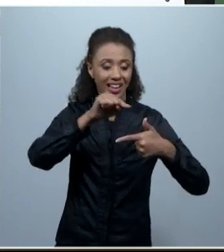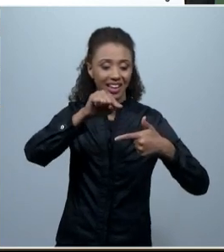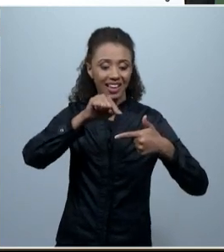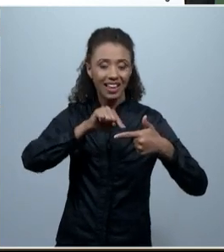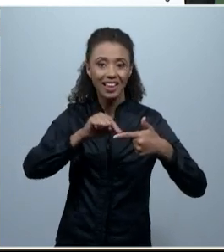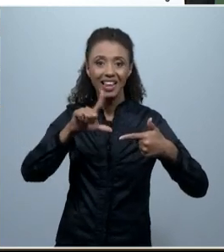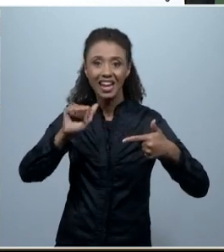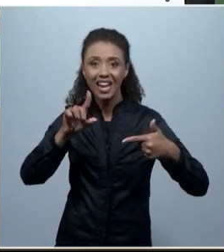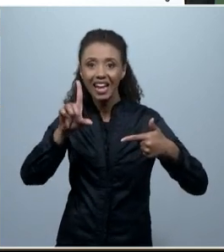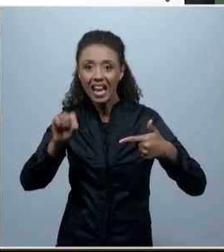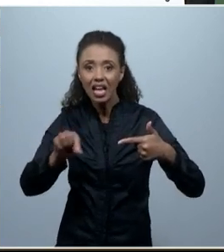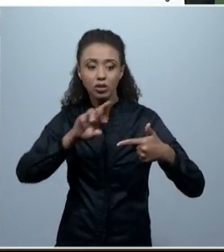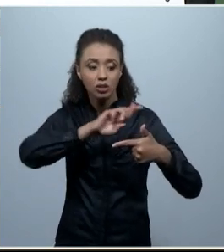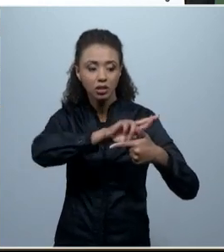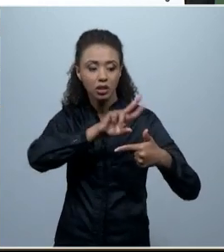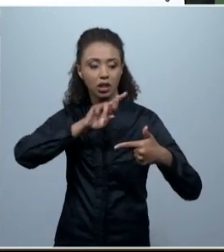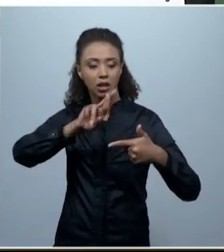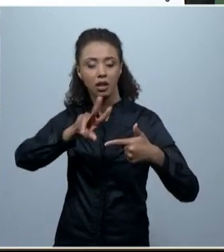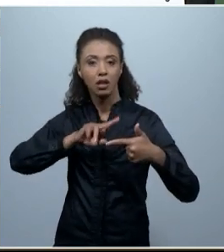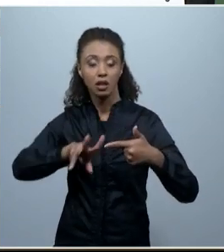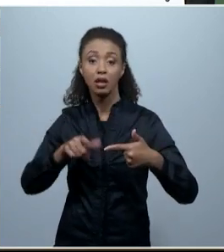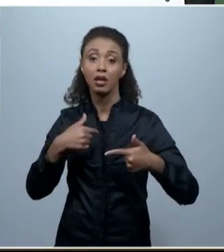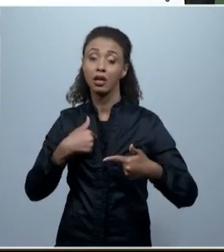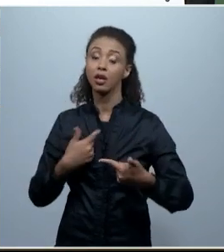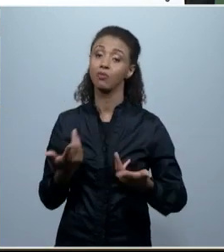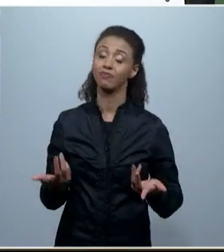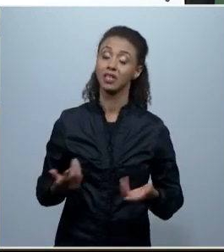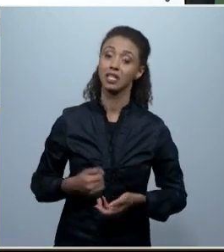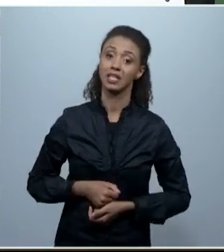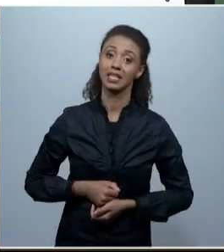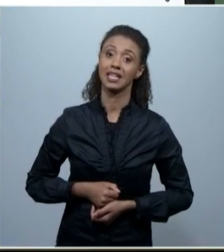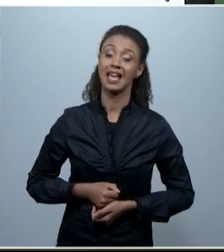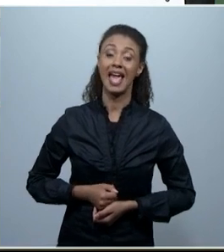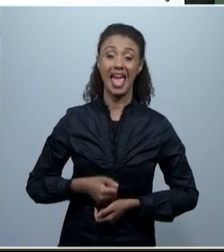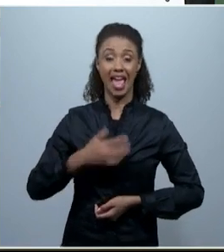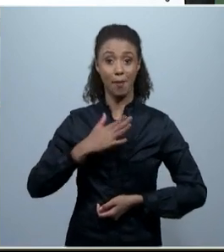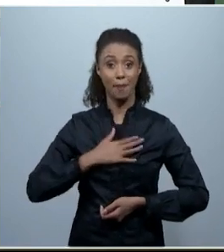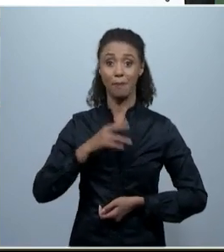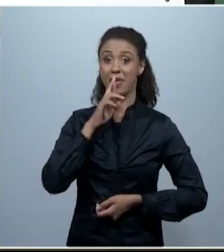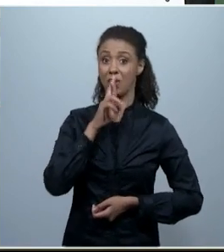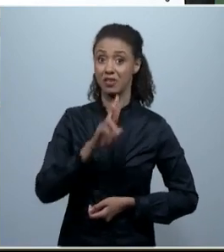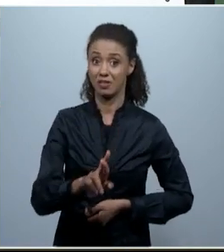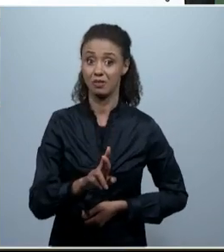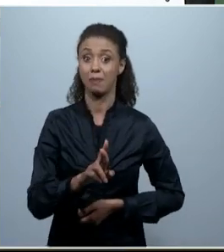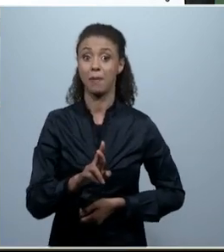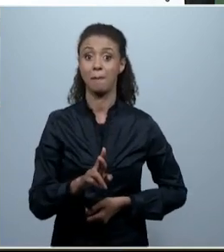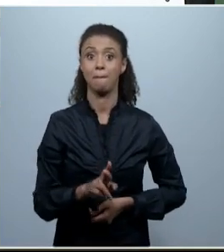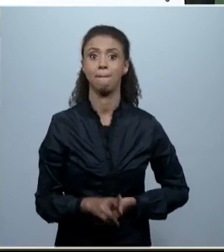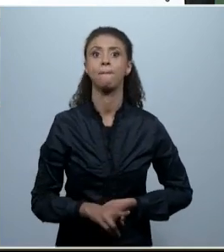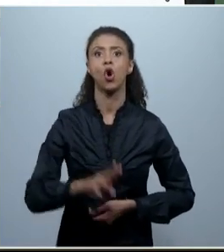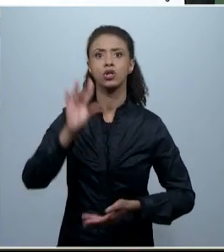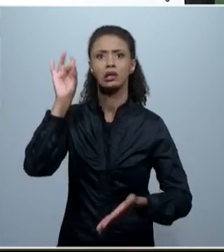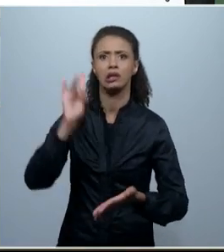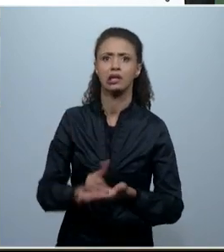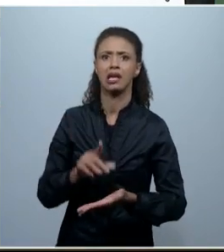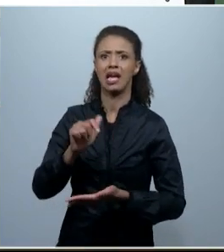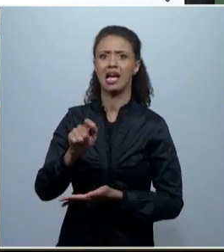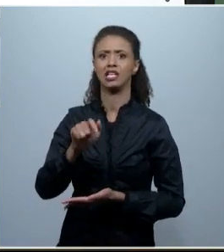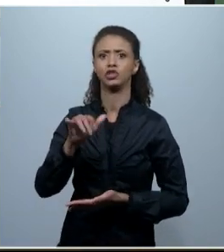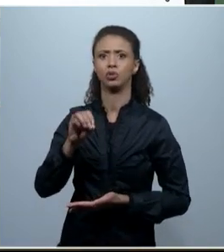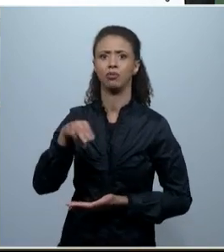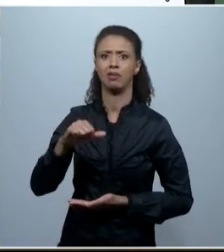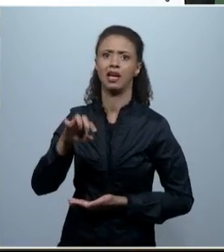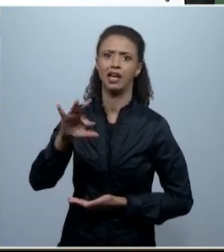tarefa pra mim a resposta ideal para o curso que a gente tá fazendo mas não é a resposta que na cia ltda axiomática de rio verde está